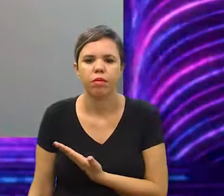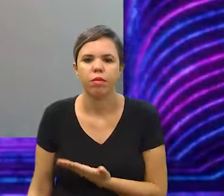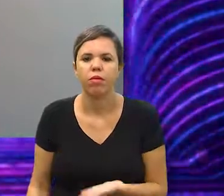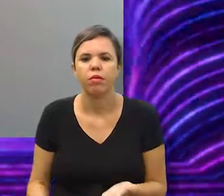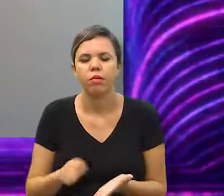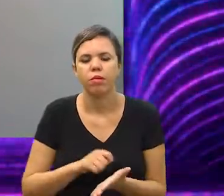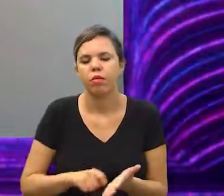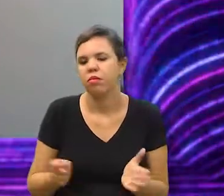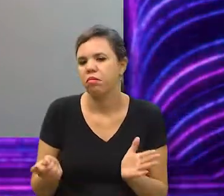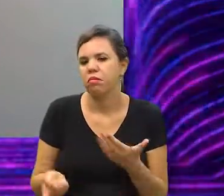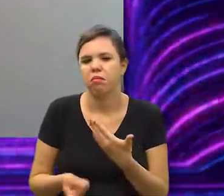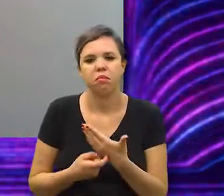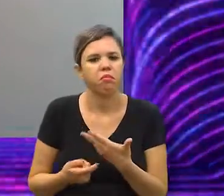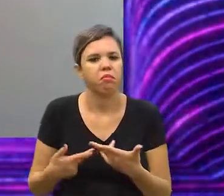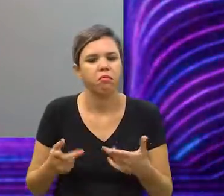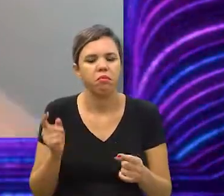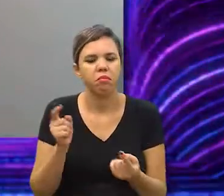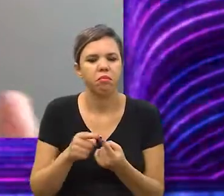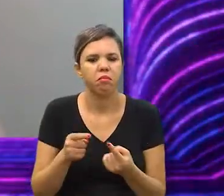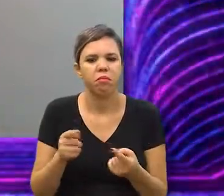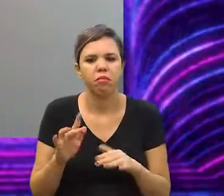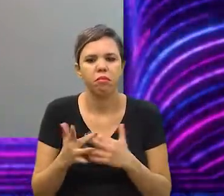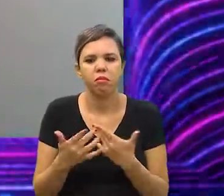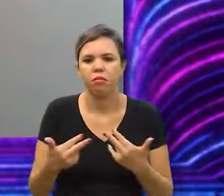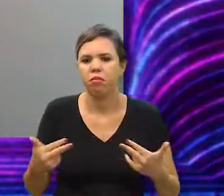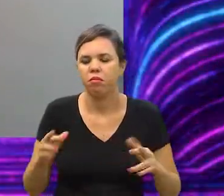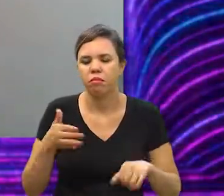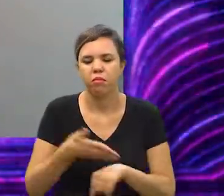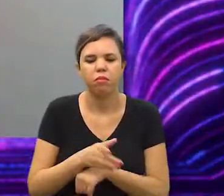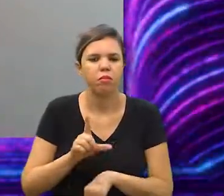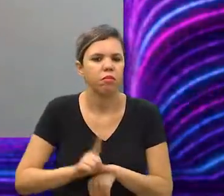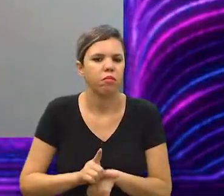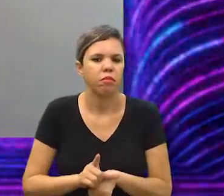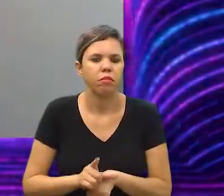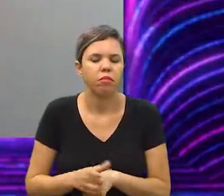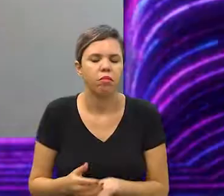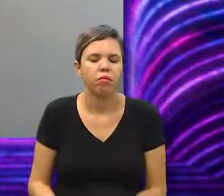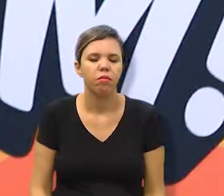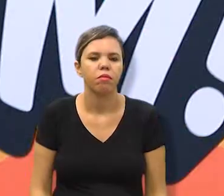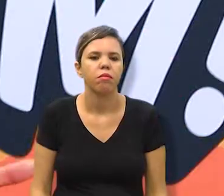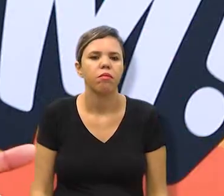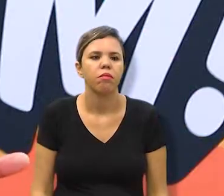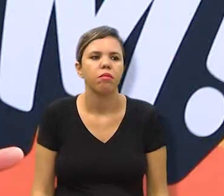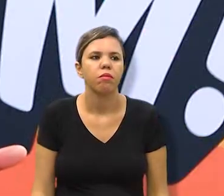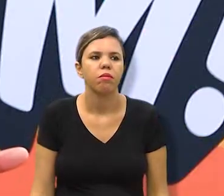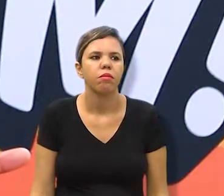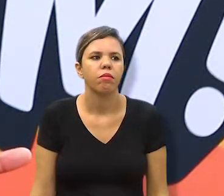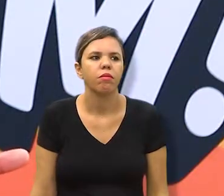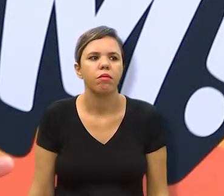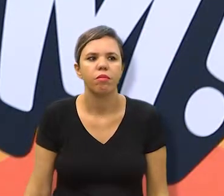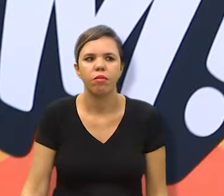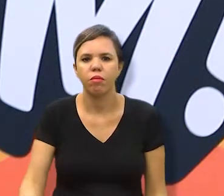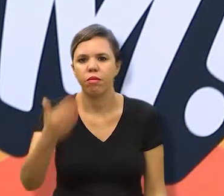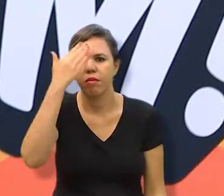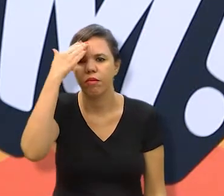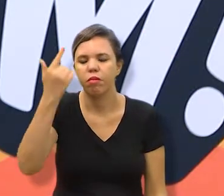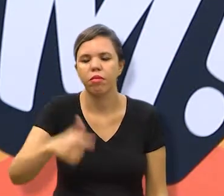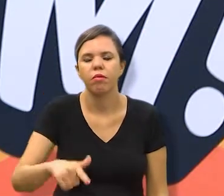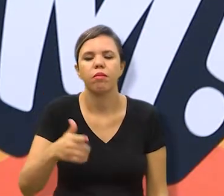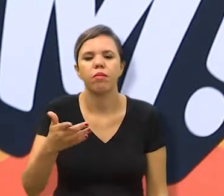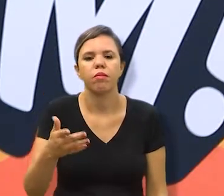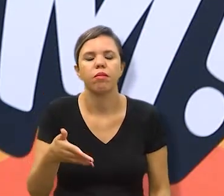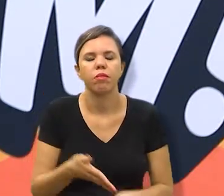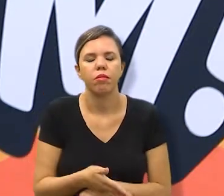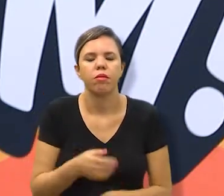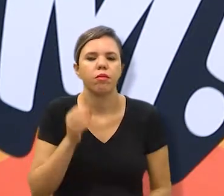minha newsletter, pode alcançar minhas outras redes sociais, visitar a lojinha e meu portfólio também. Mário, quero agradecer mais uma vez a